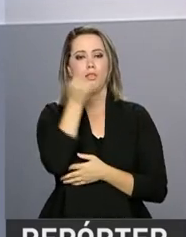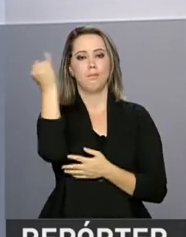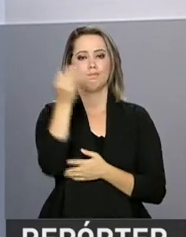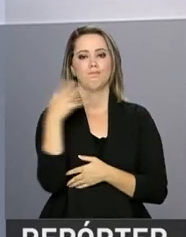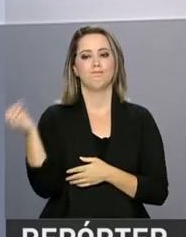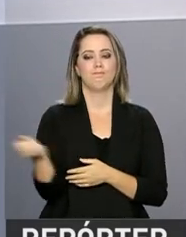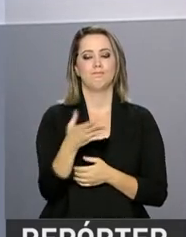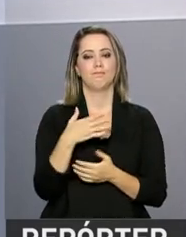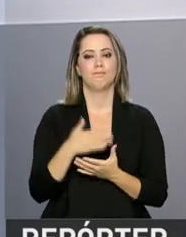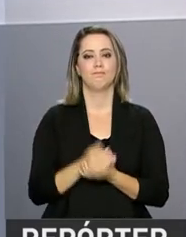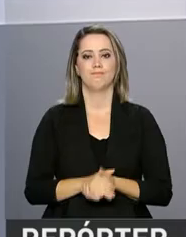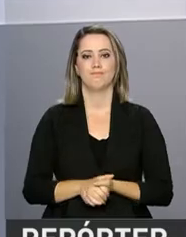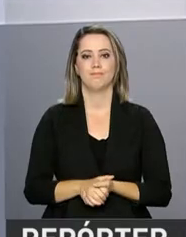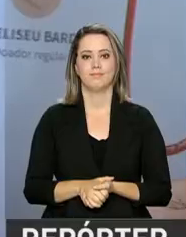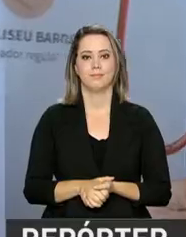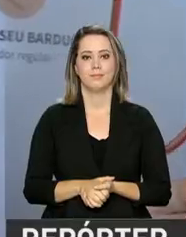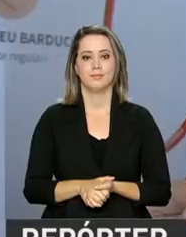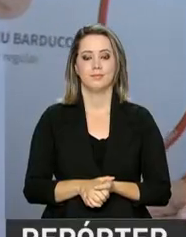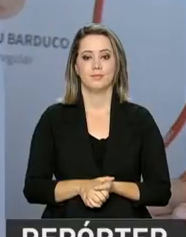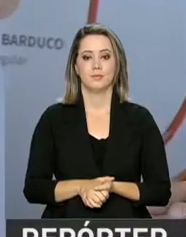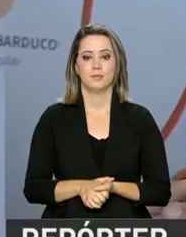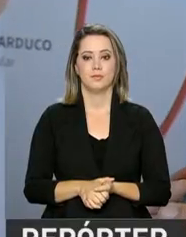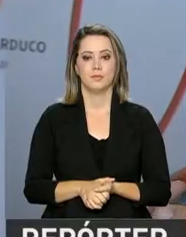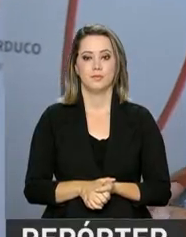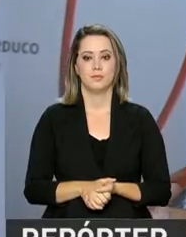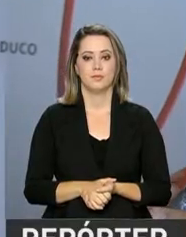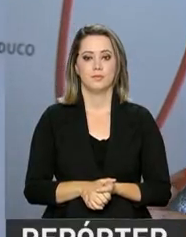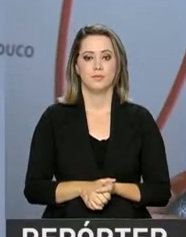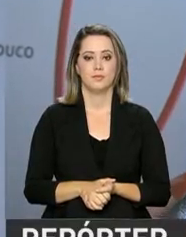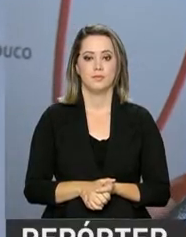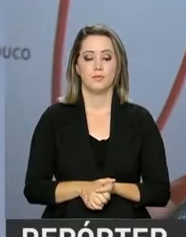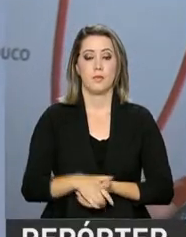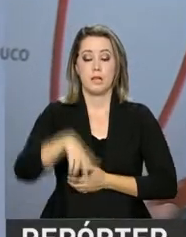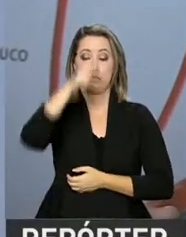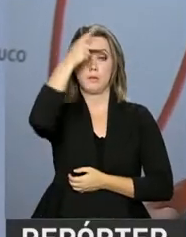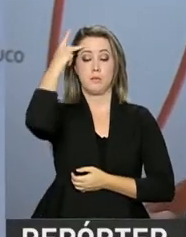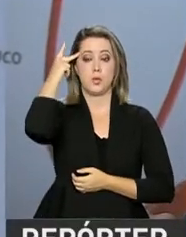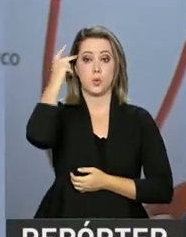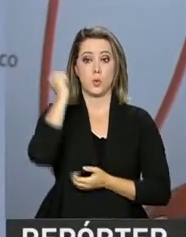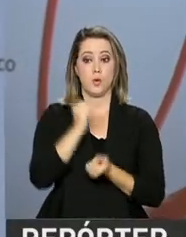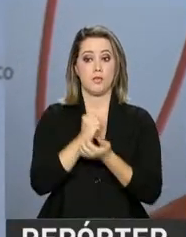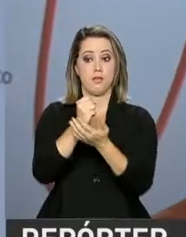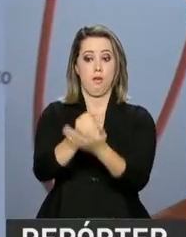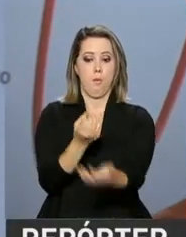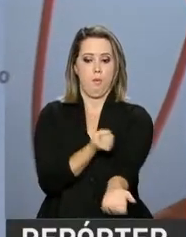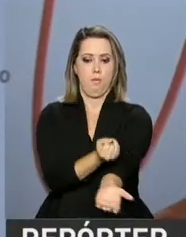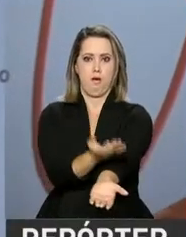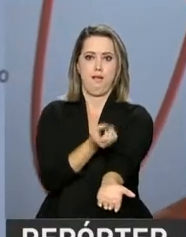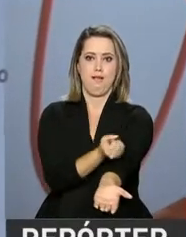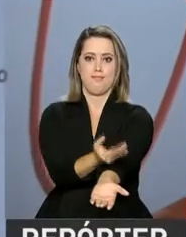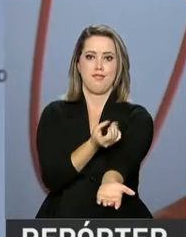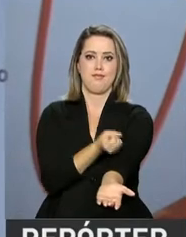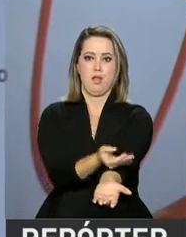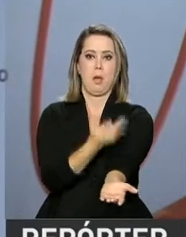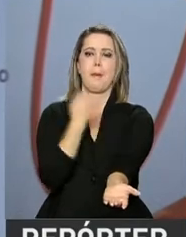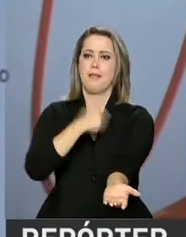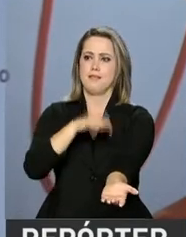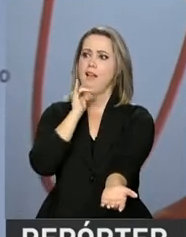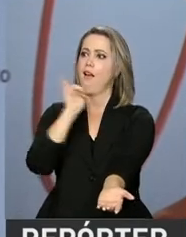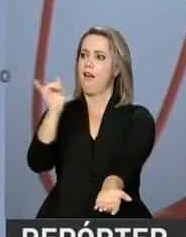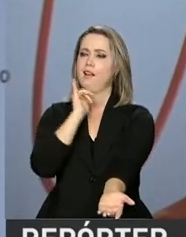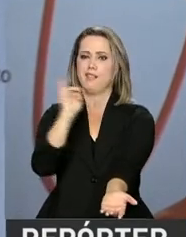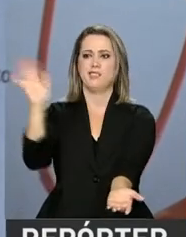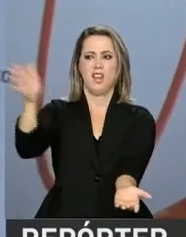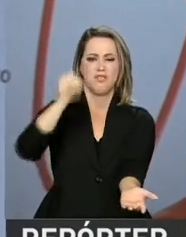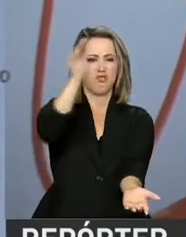novos vôos as pessoas que dom devem recomendar outras pessoas